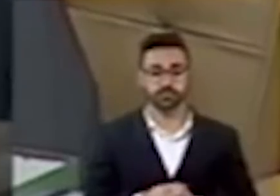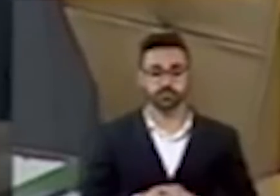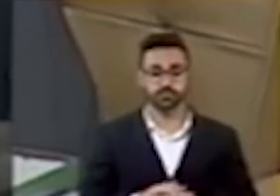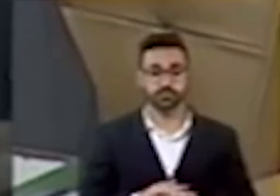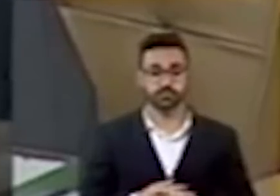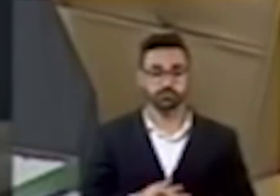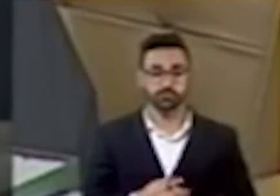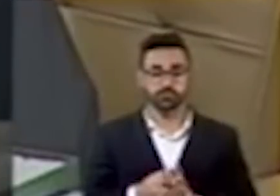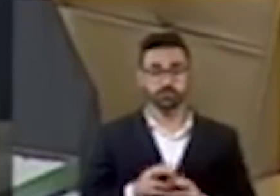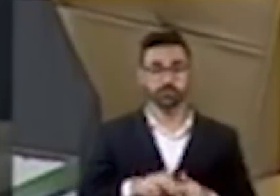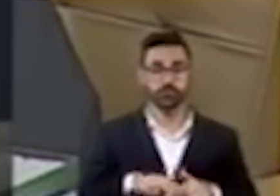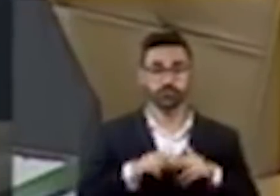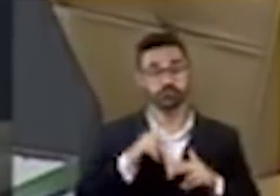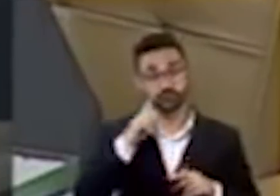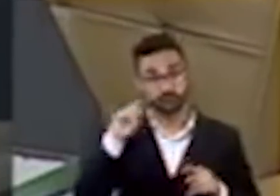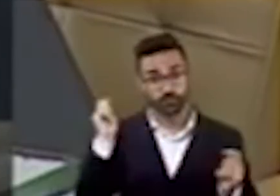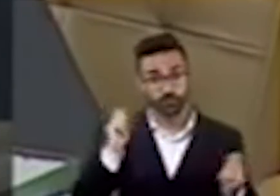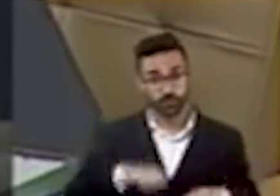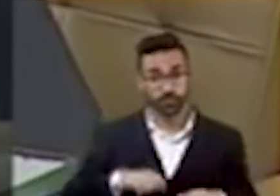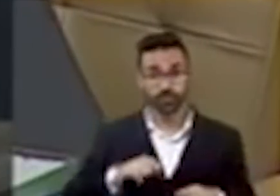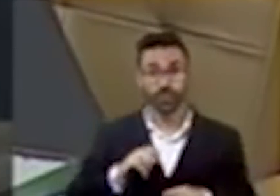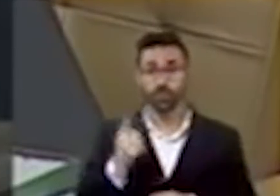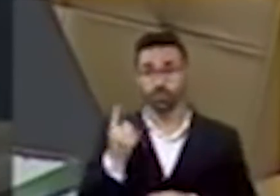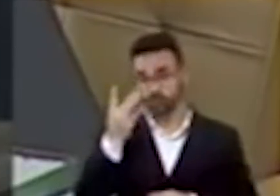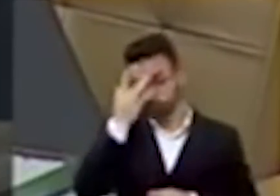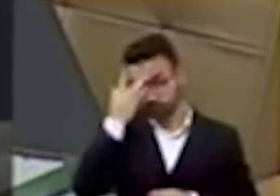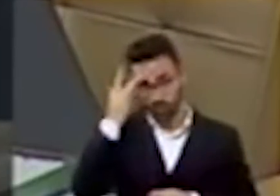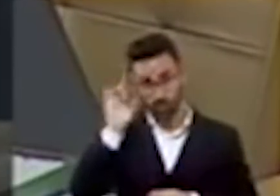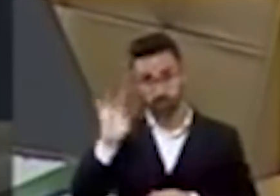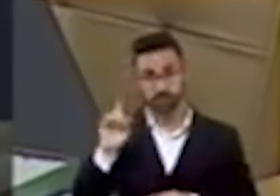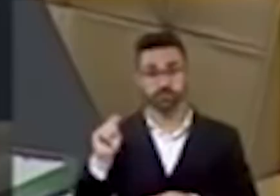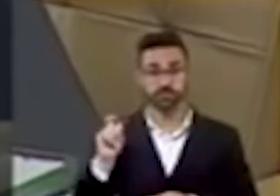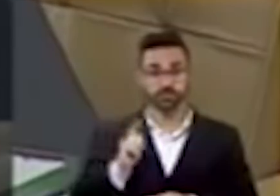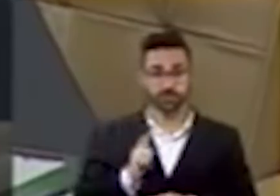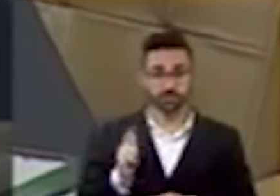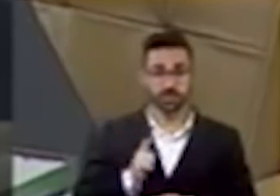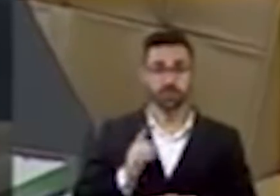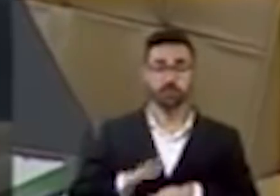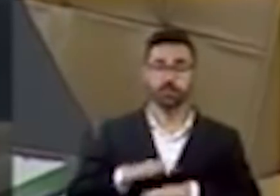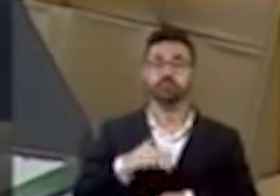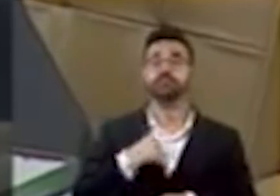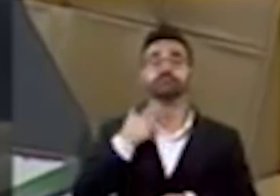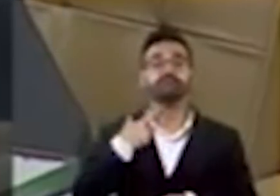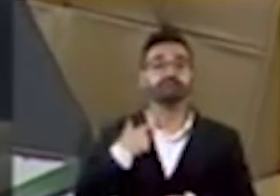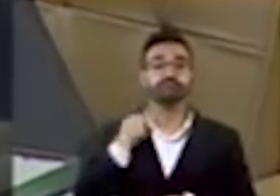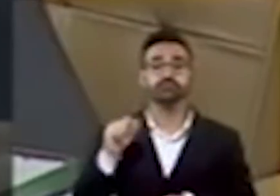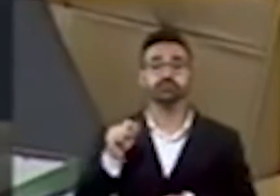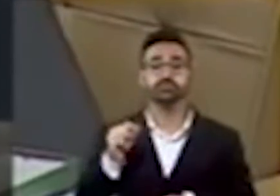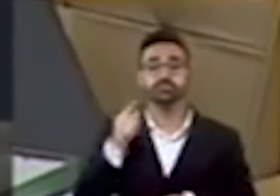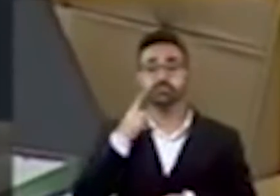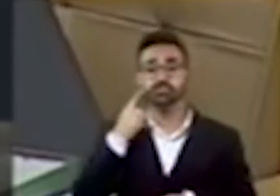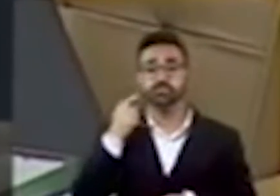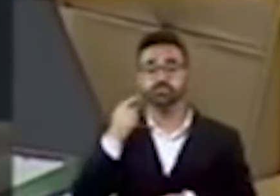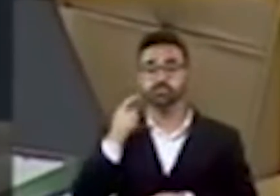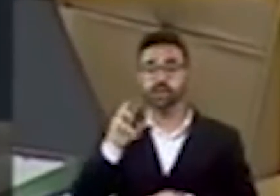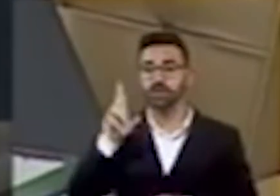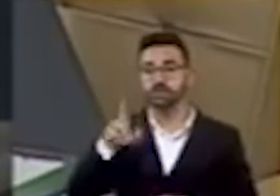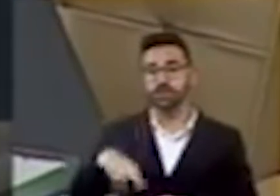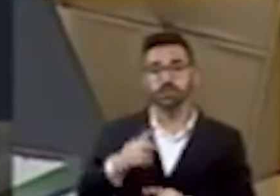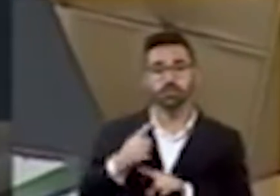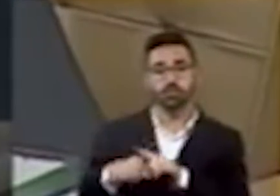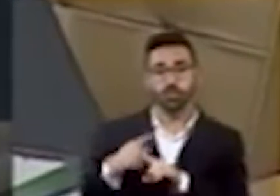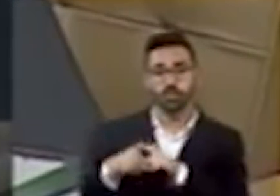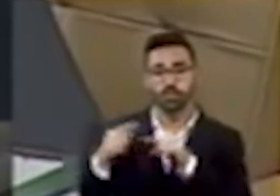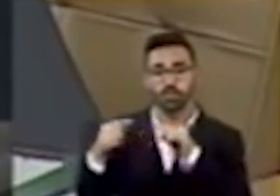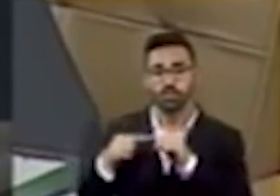quanto menos esta se dividir, é possível inferir que um só homem estará mais disposto a prestar atenção aos motivos que talvez